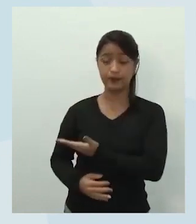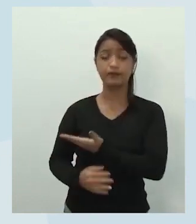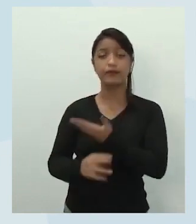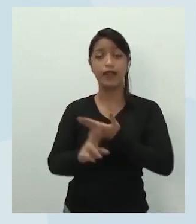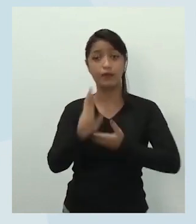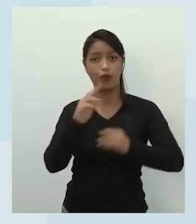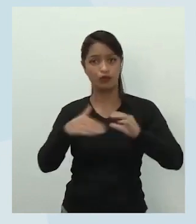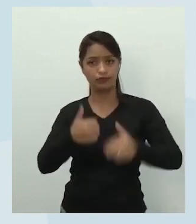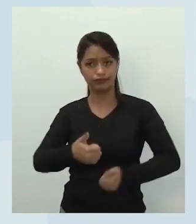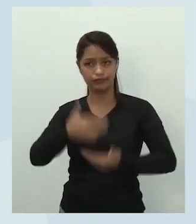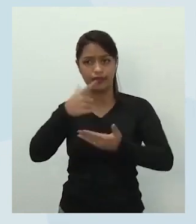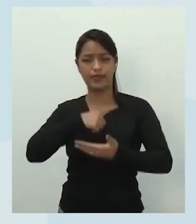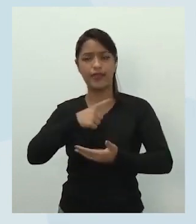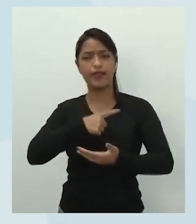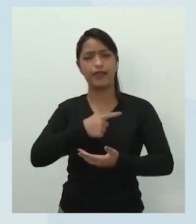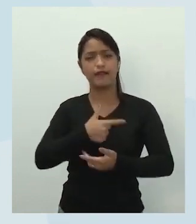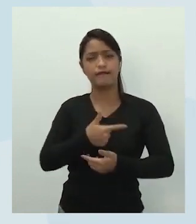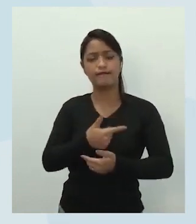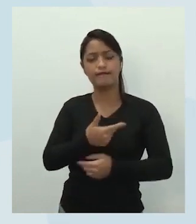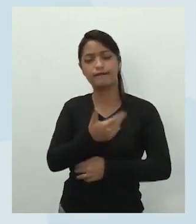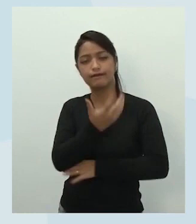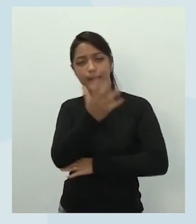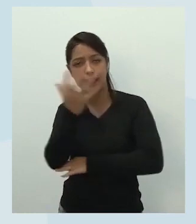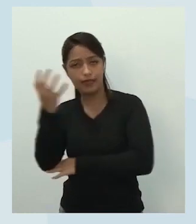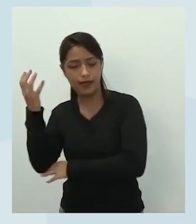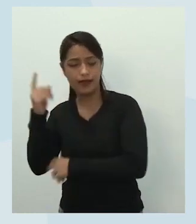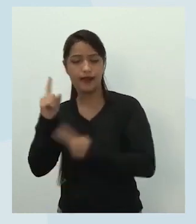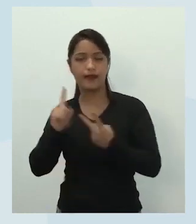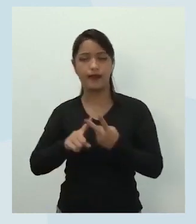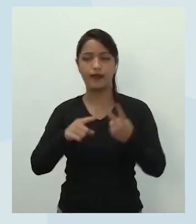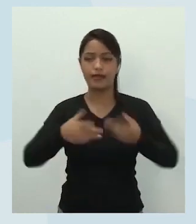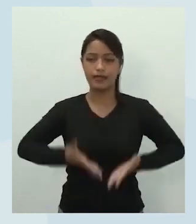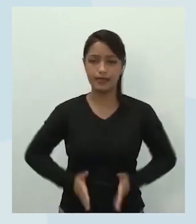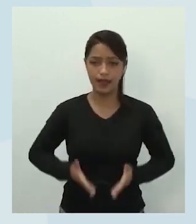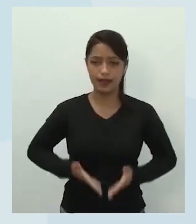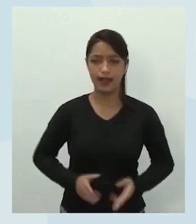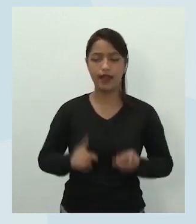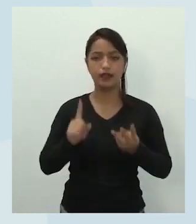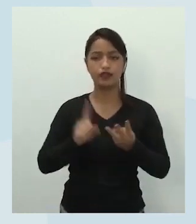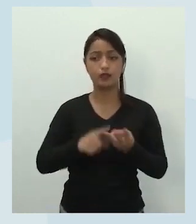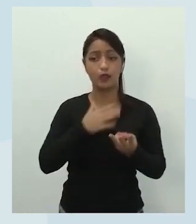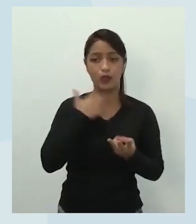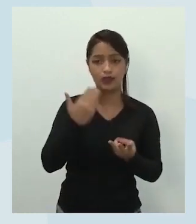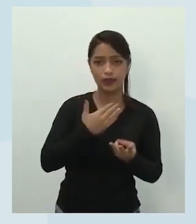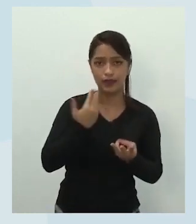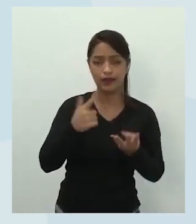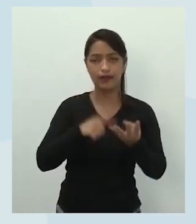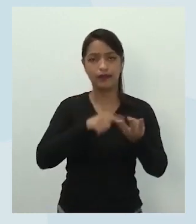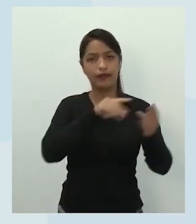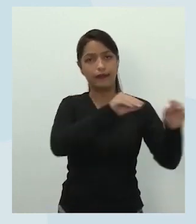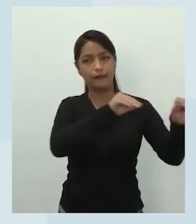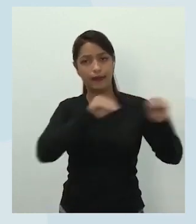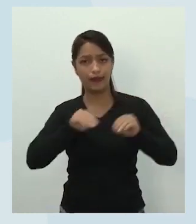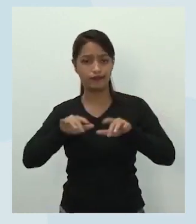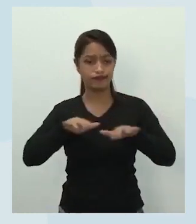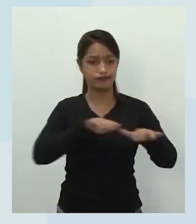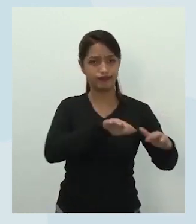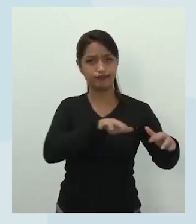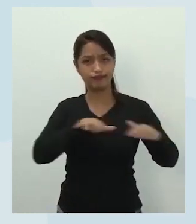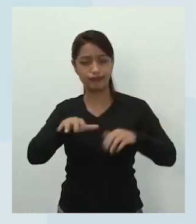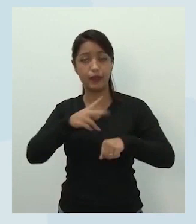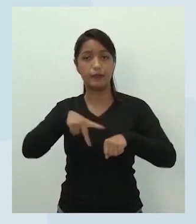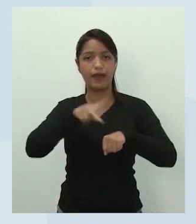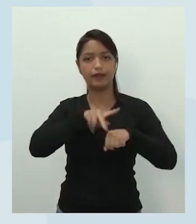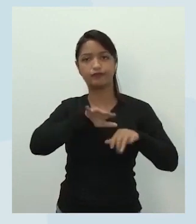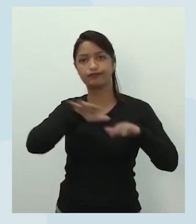os fatores ambientais, a natalidade, migração, população, mortalidade,